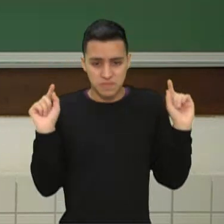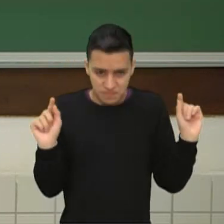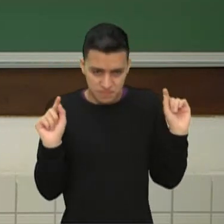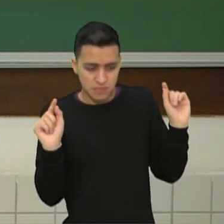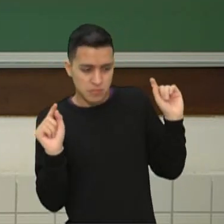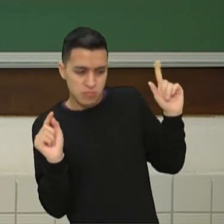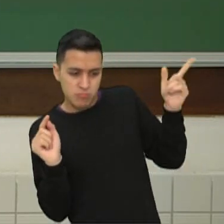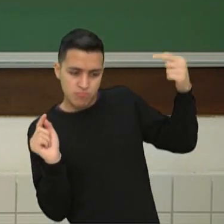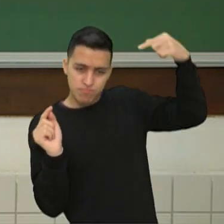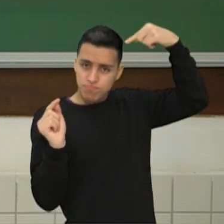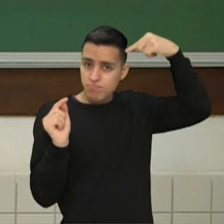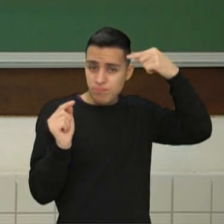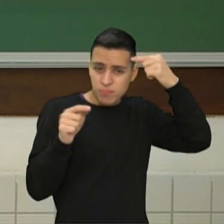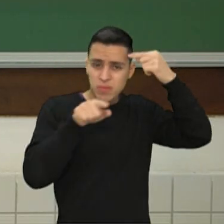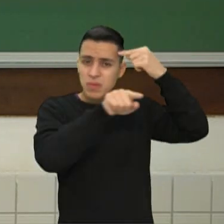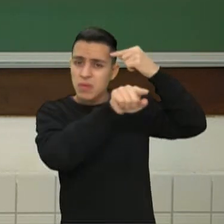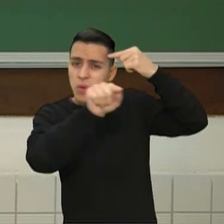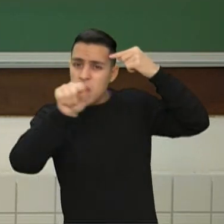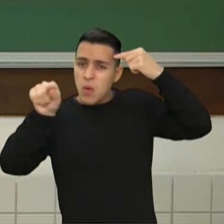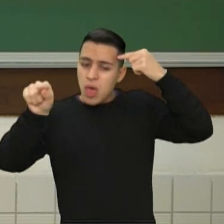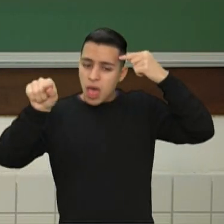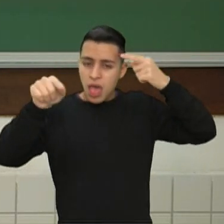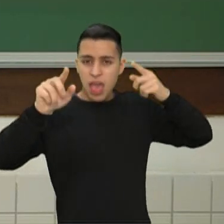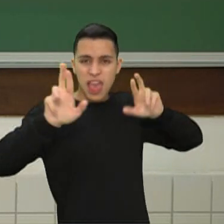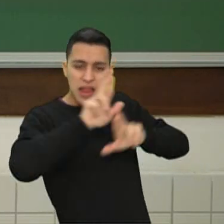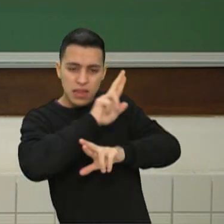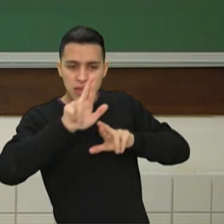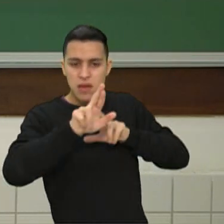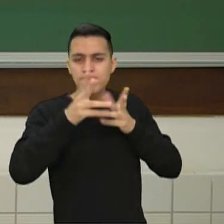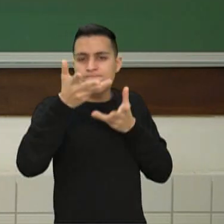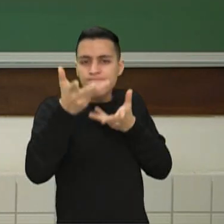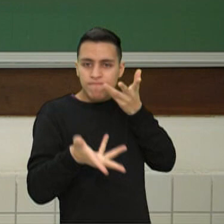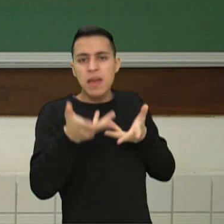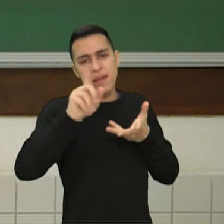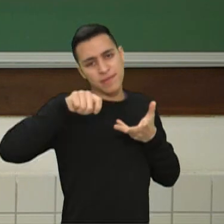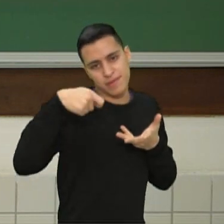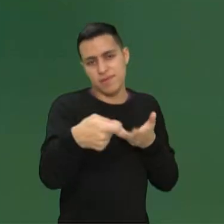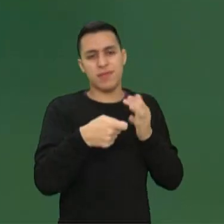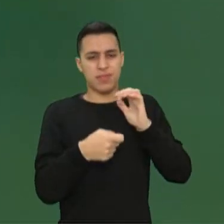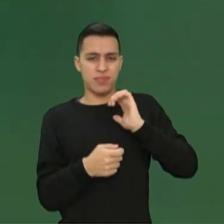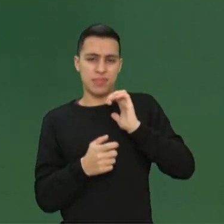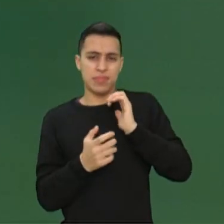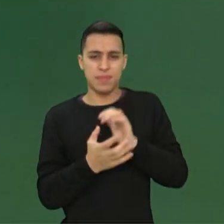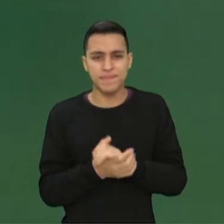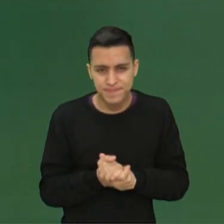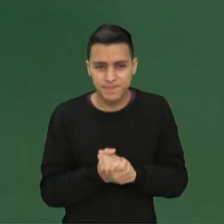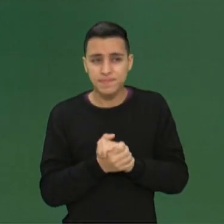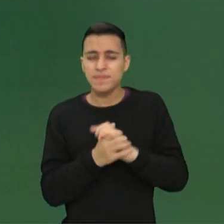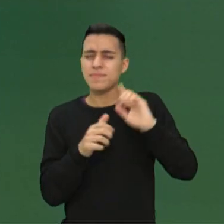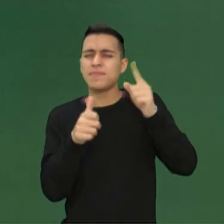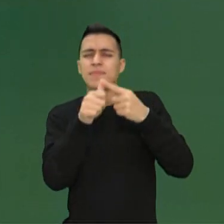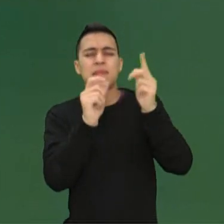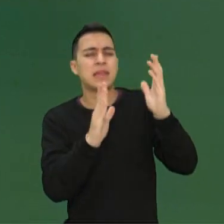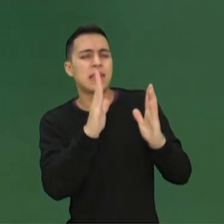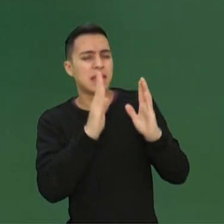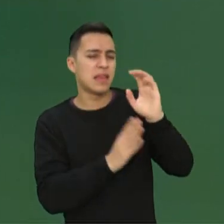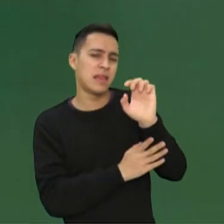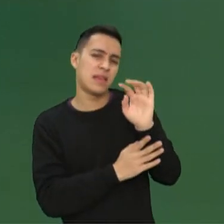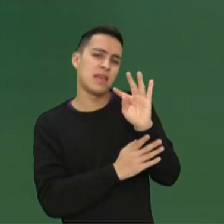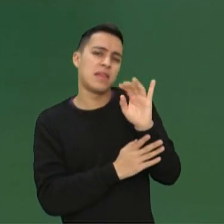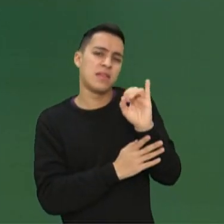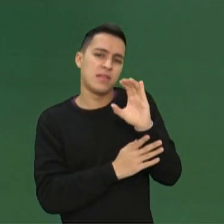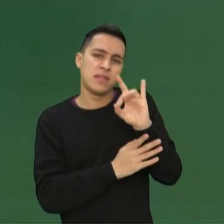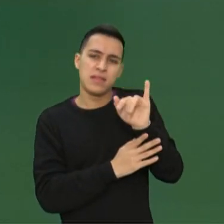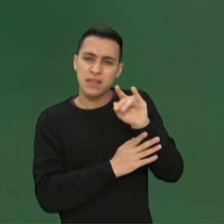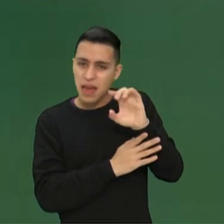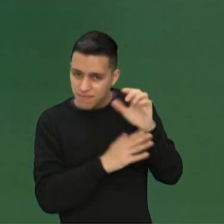de uma relação interna sua com o que existe no mundo. Tá? Então nós temos aí o primeiro momento da eticidade, tá? O